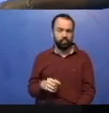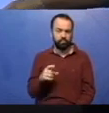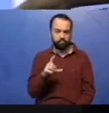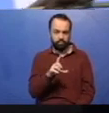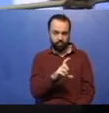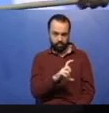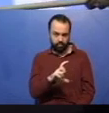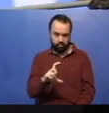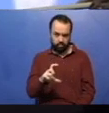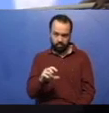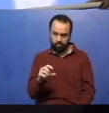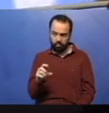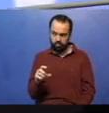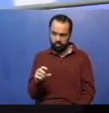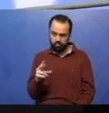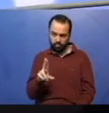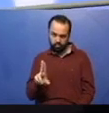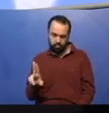Nimbostratus,